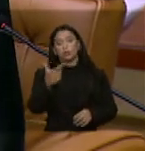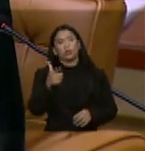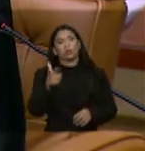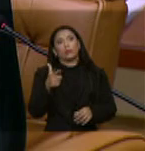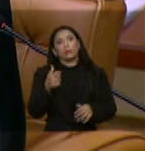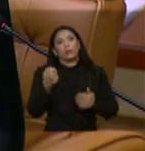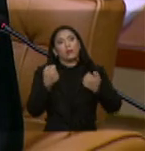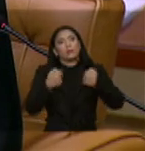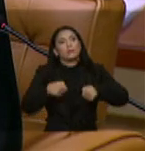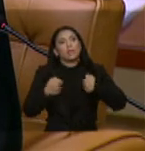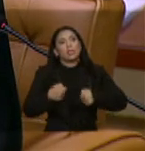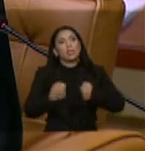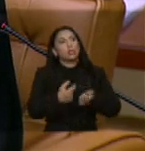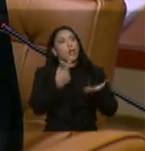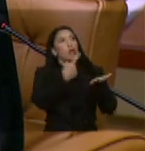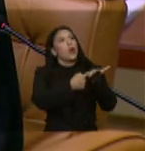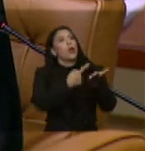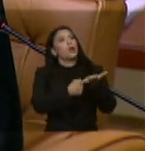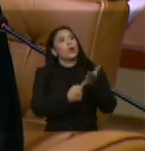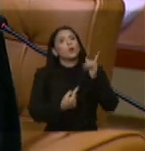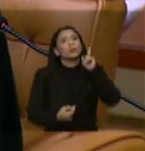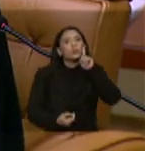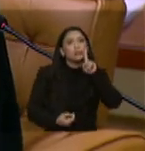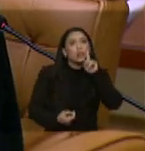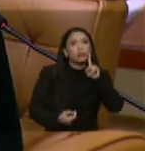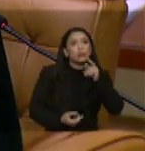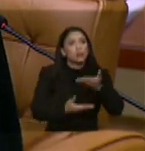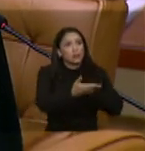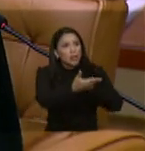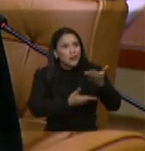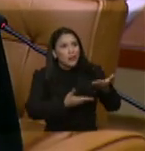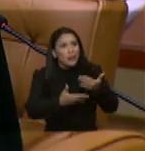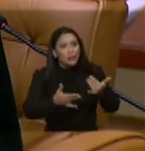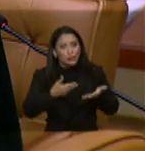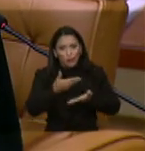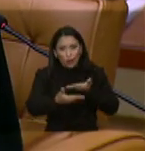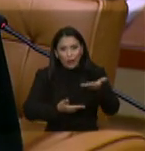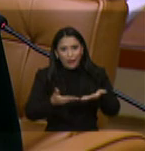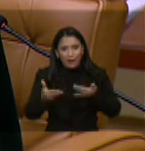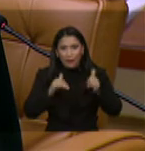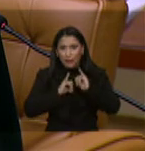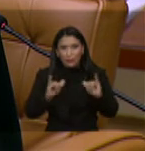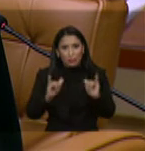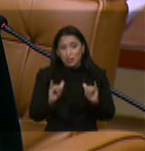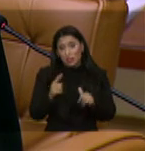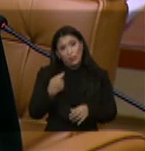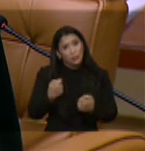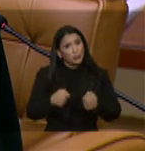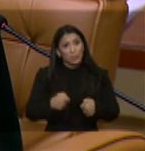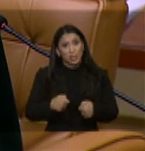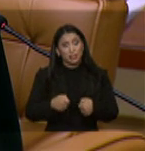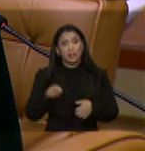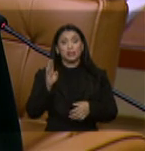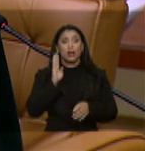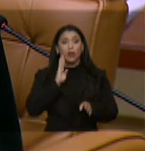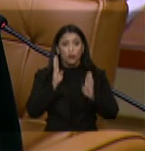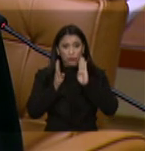com o milat para os Estados Unidos para ter informações devem ser dadas diretamente